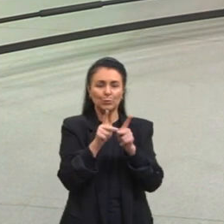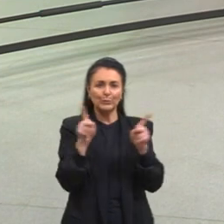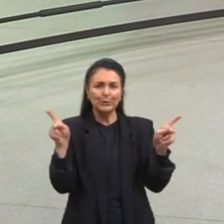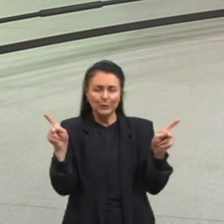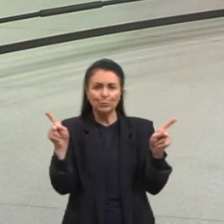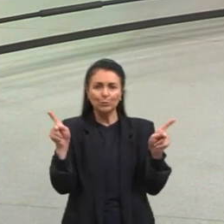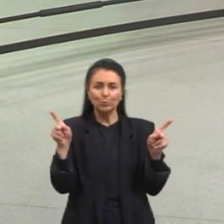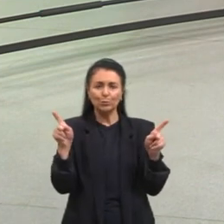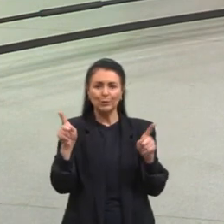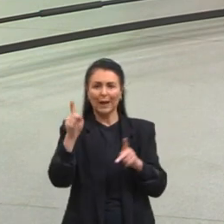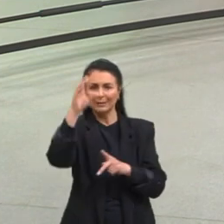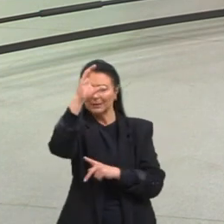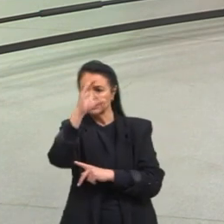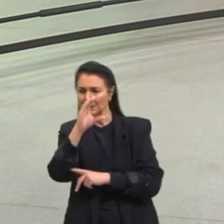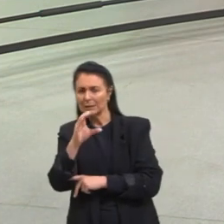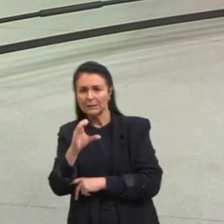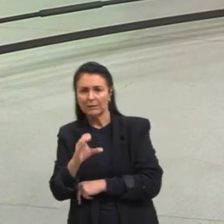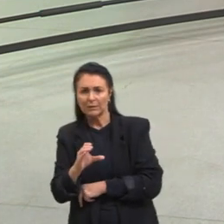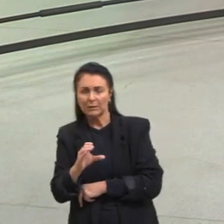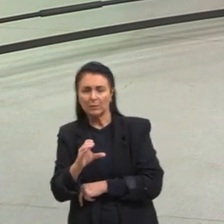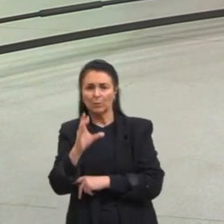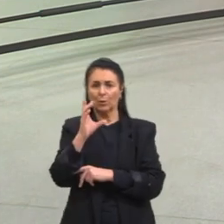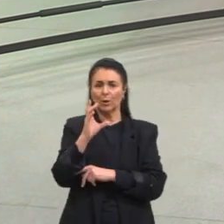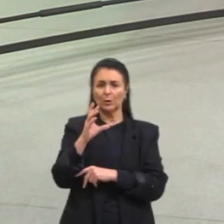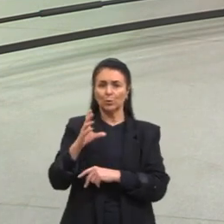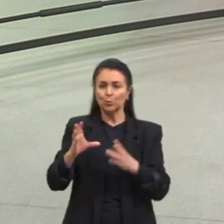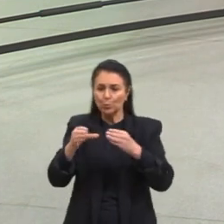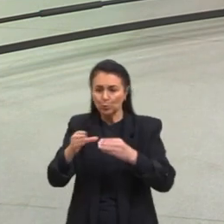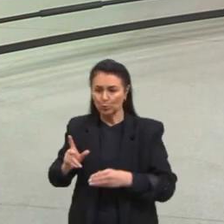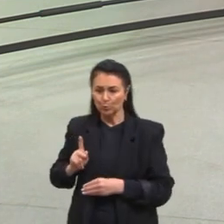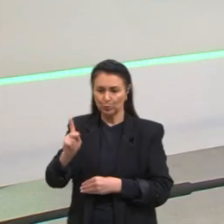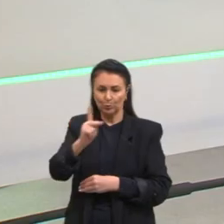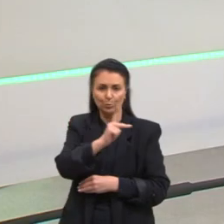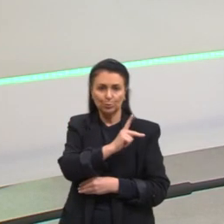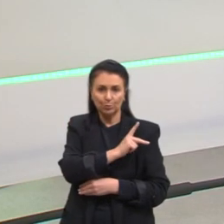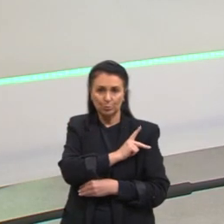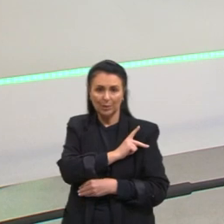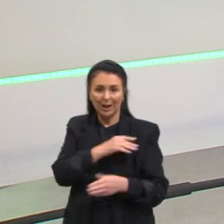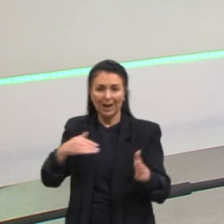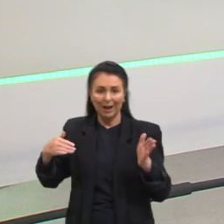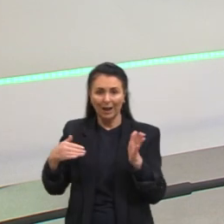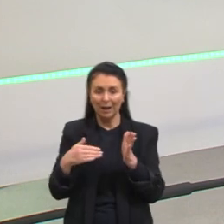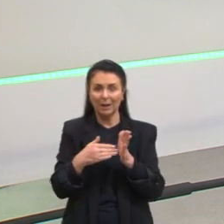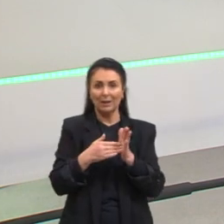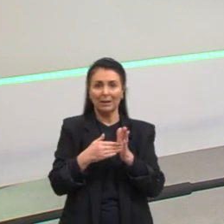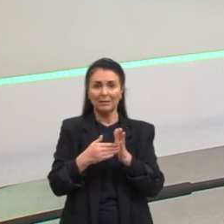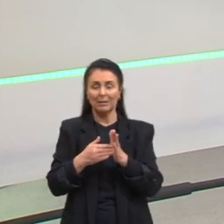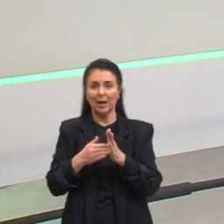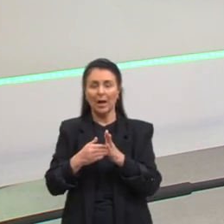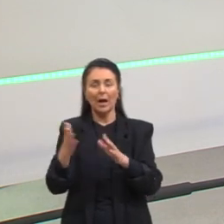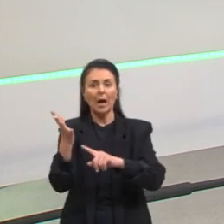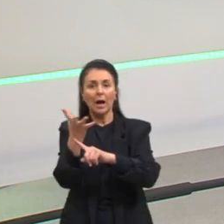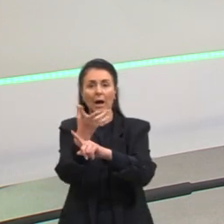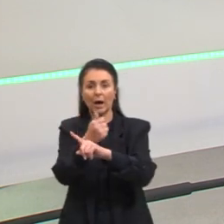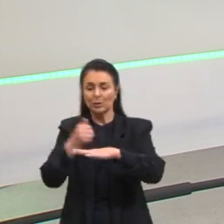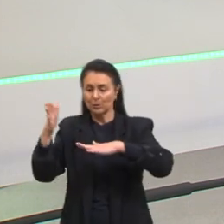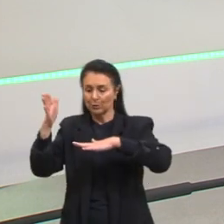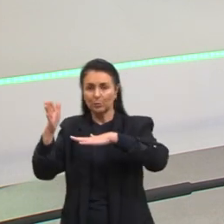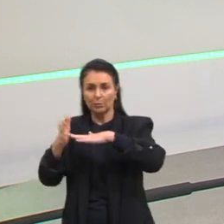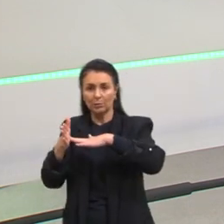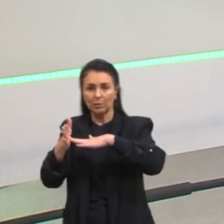civilizações né até a até a chegada da arte contemporânea estão narrados aqui